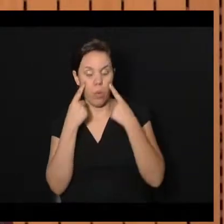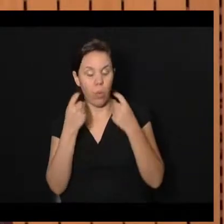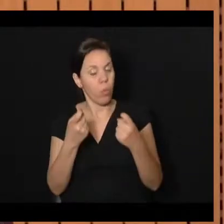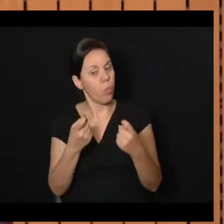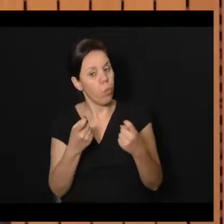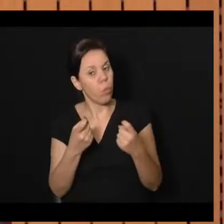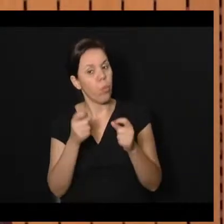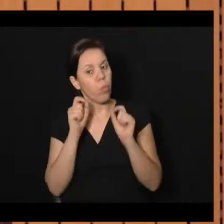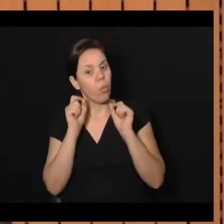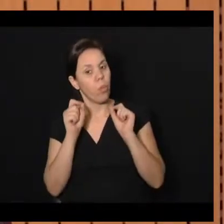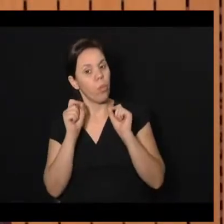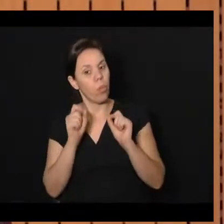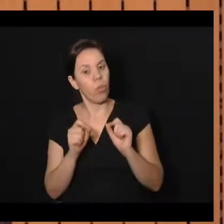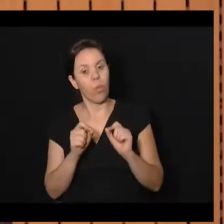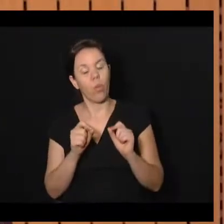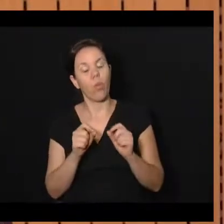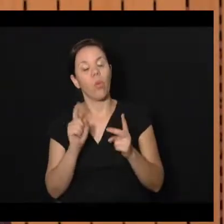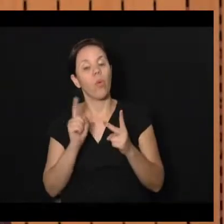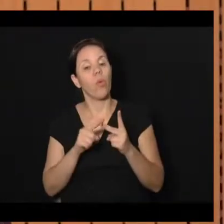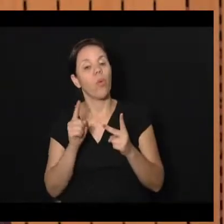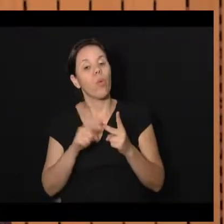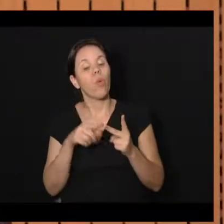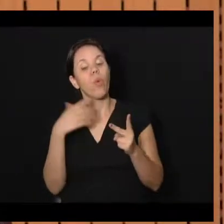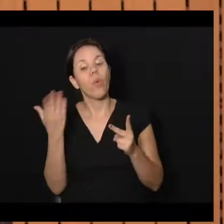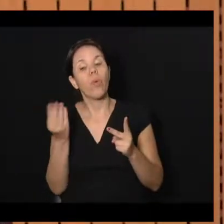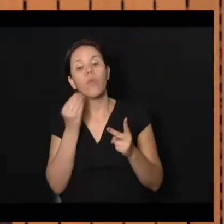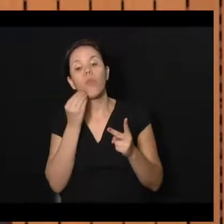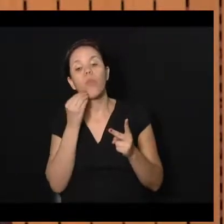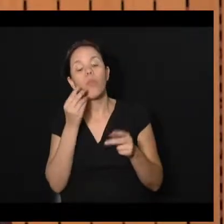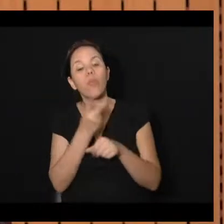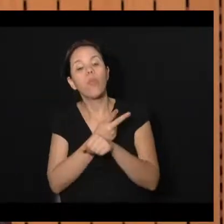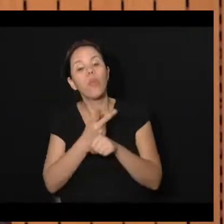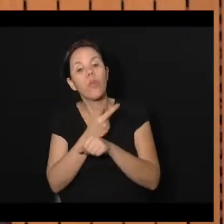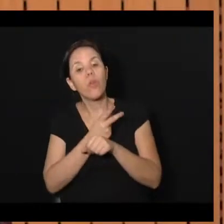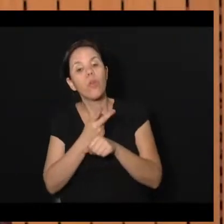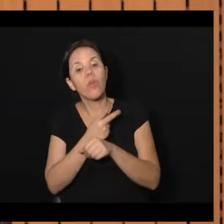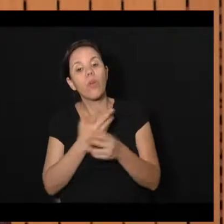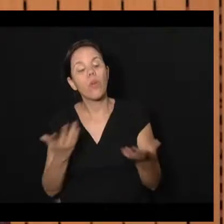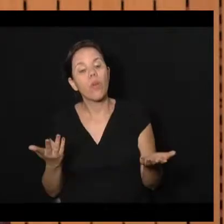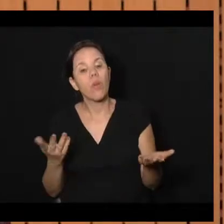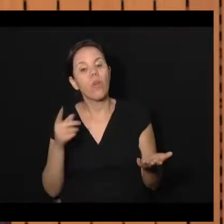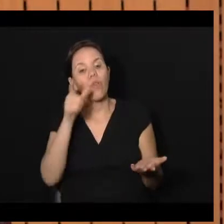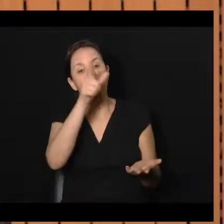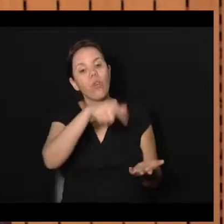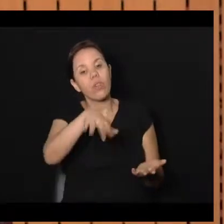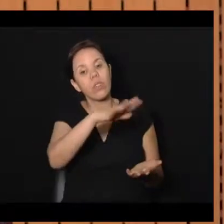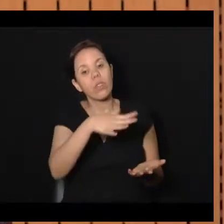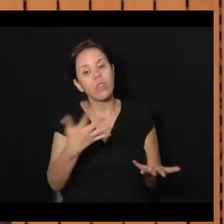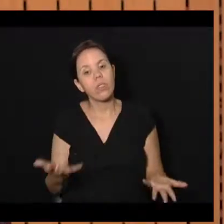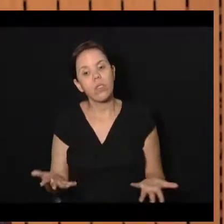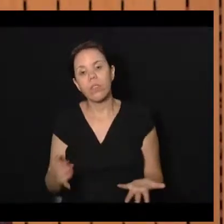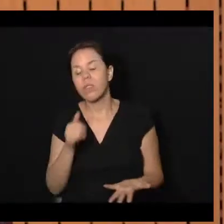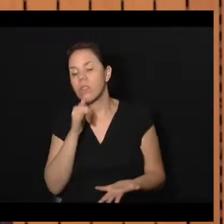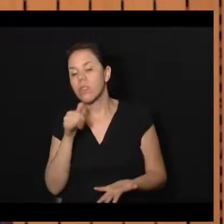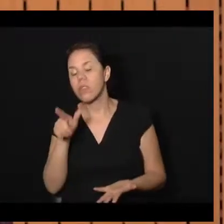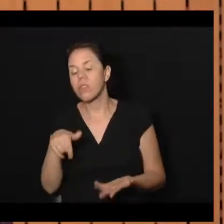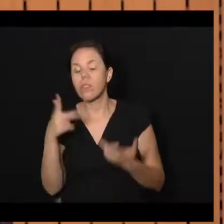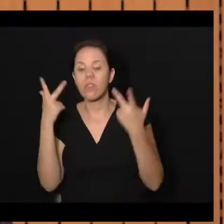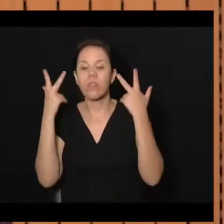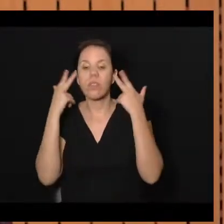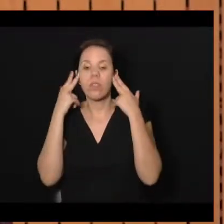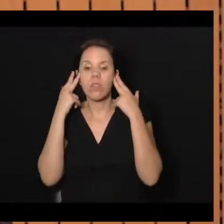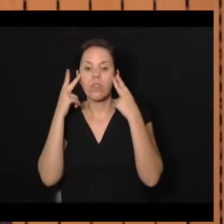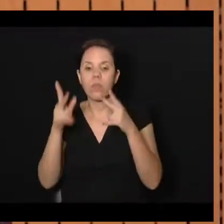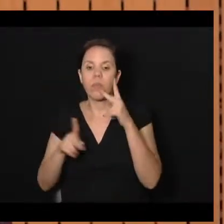segunda etapa que nós não sabemos como fazer quem de nós procuramos pô procuramos vocês por exemplo é comum o